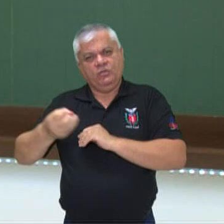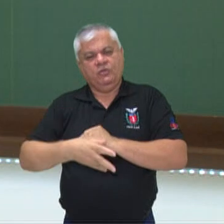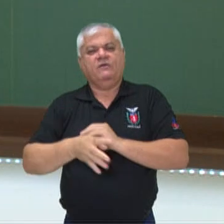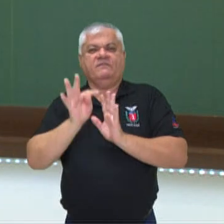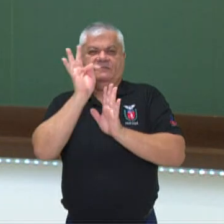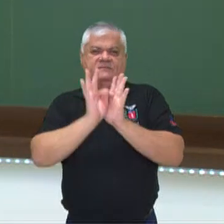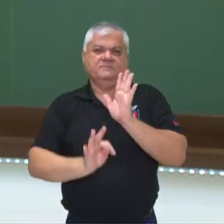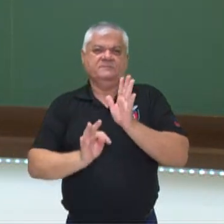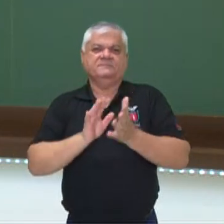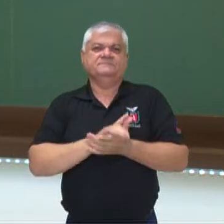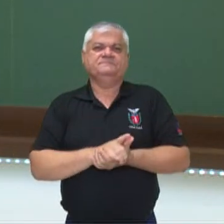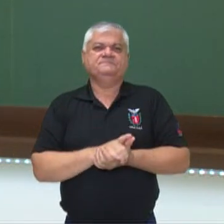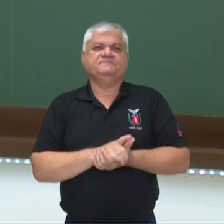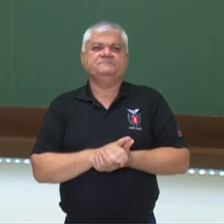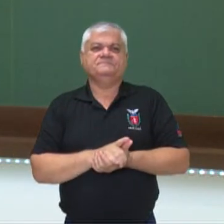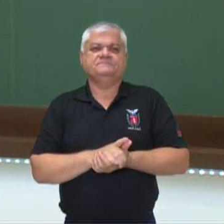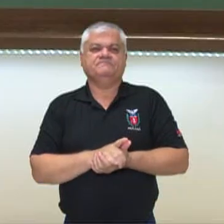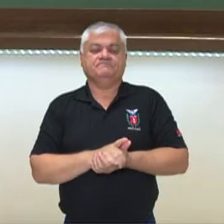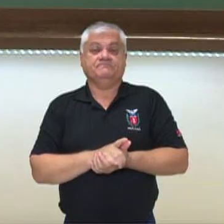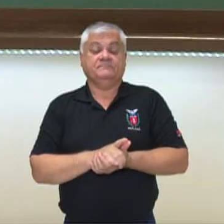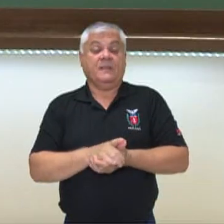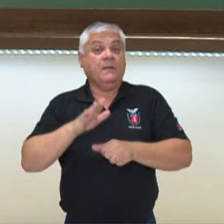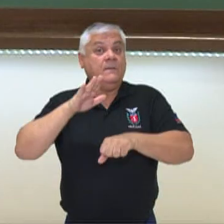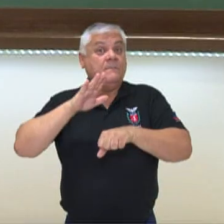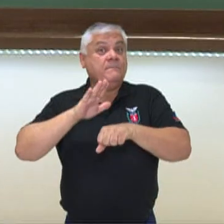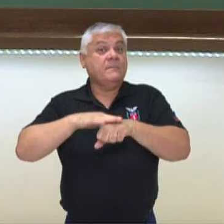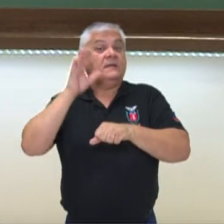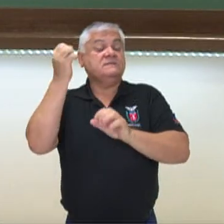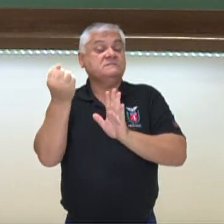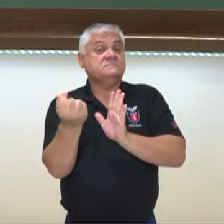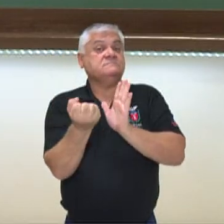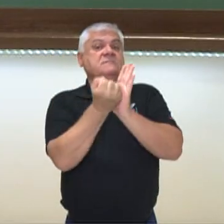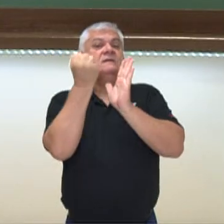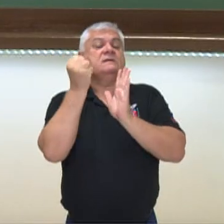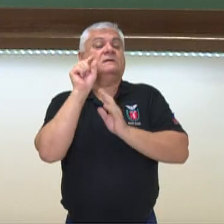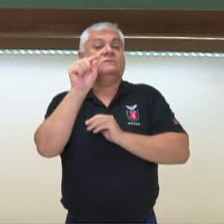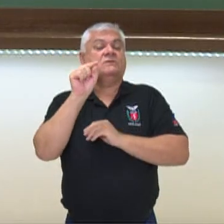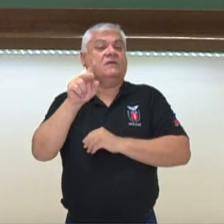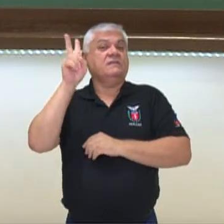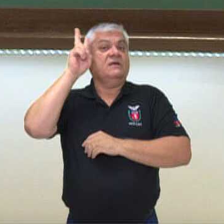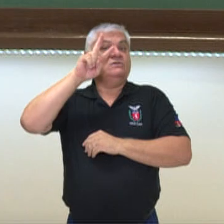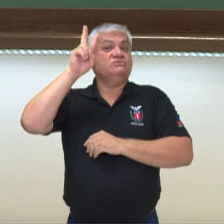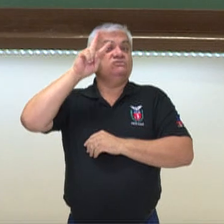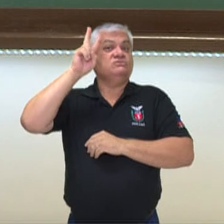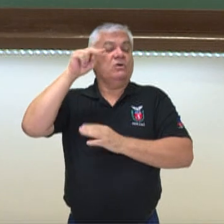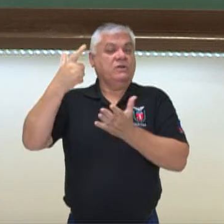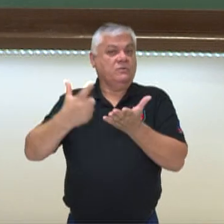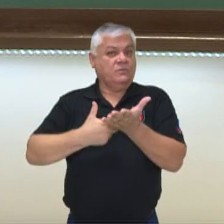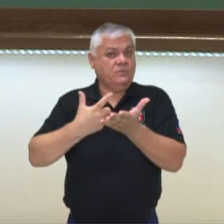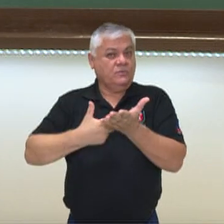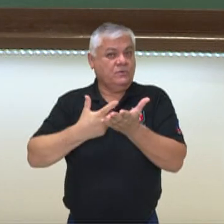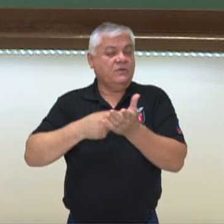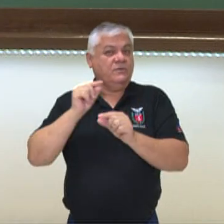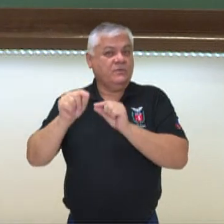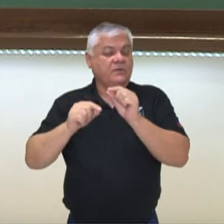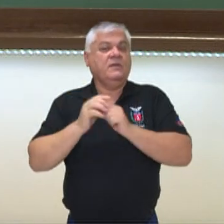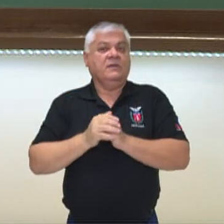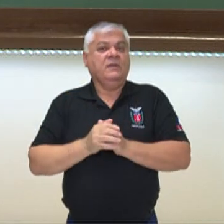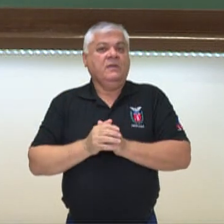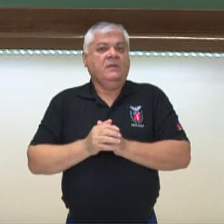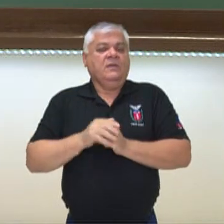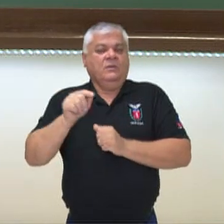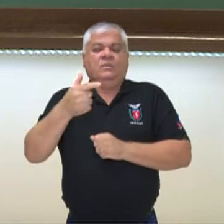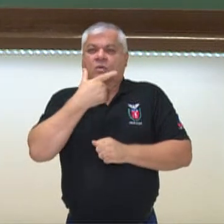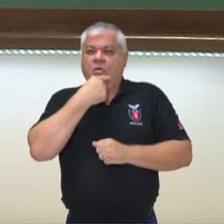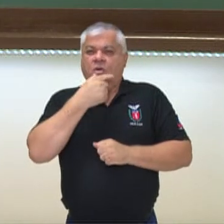Testamento. Um dos eventos mais marcantes da história dos livros sagrados foi quando